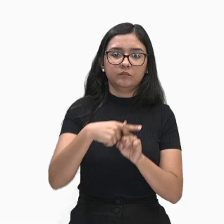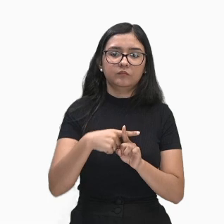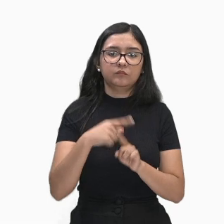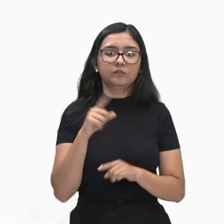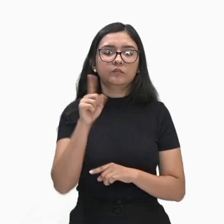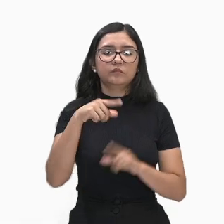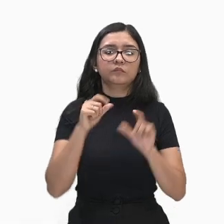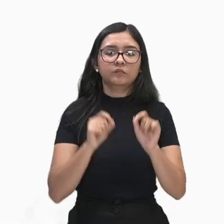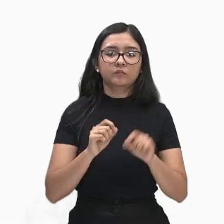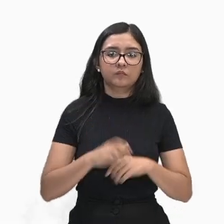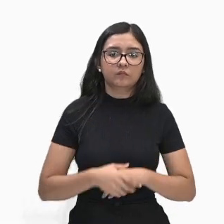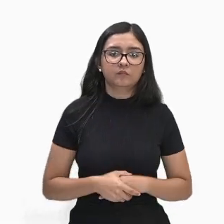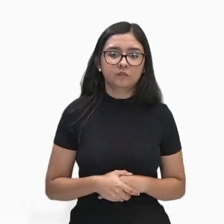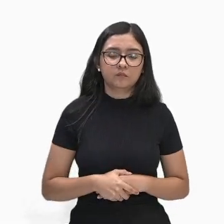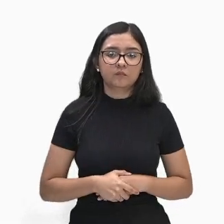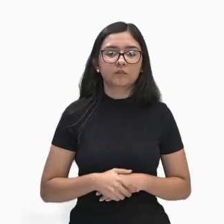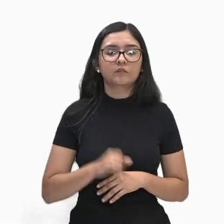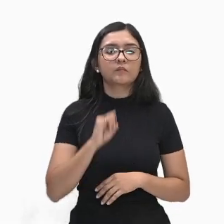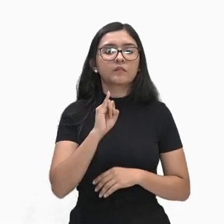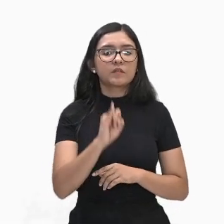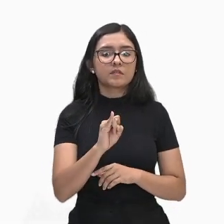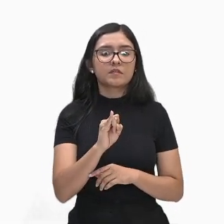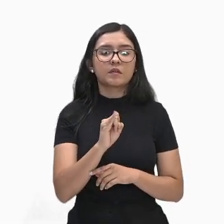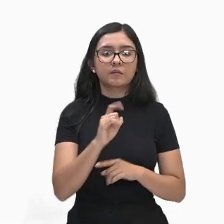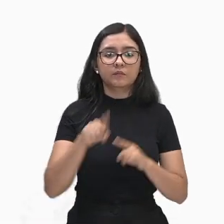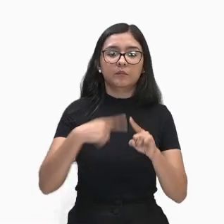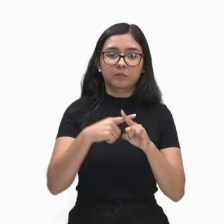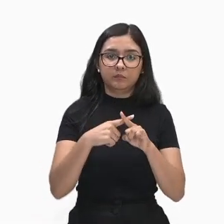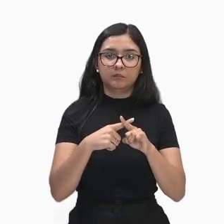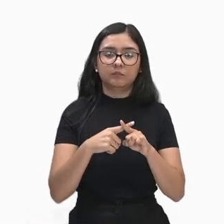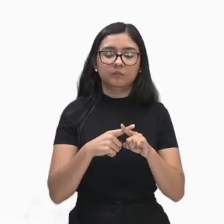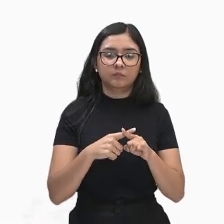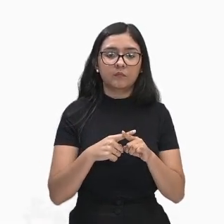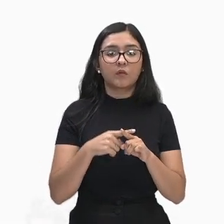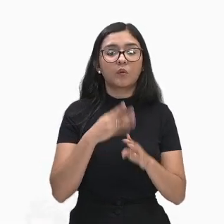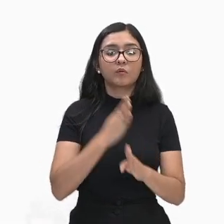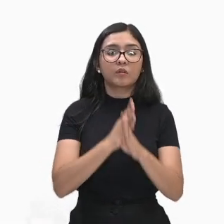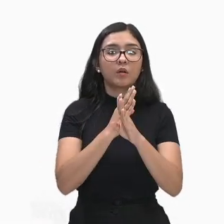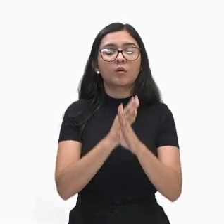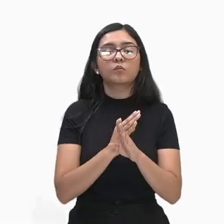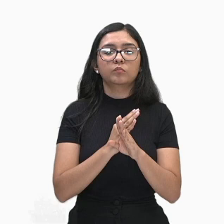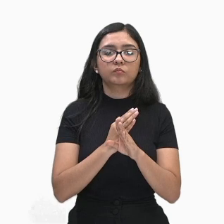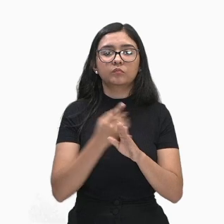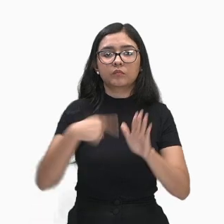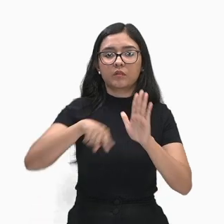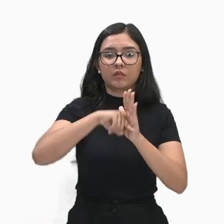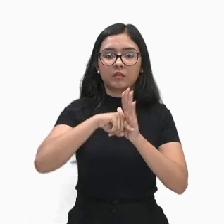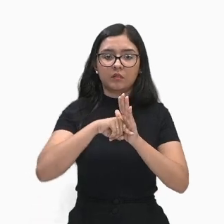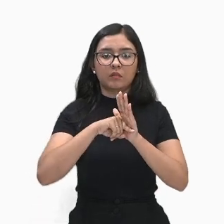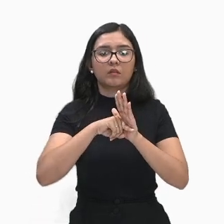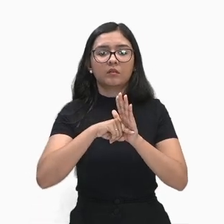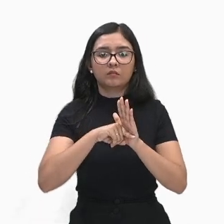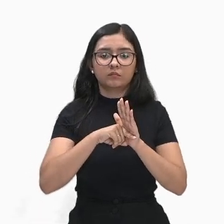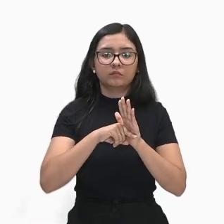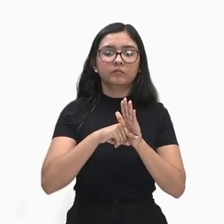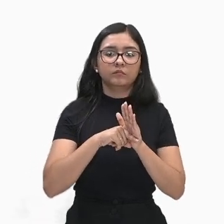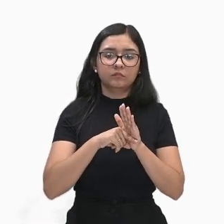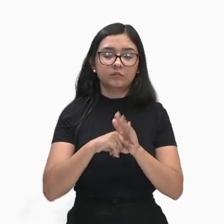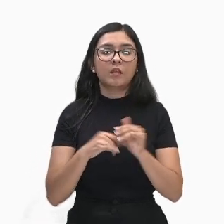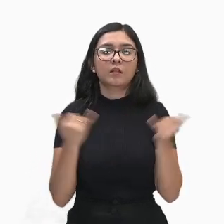se eu multiplicar a carga Q1 pela Q2 e der um número negativo, eu terei forças de